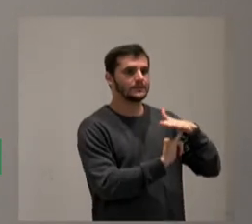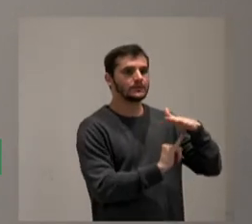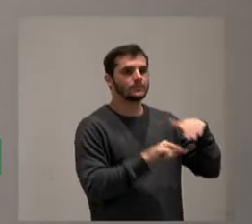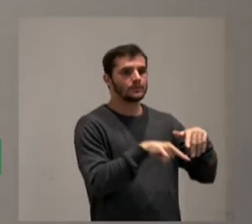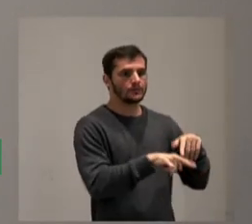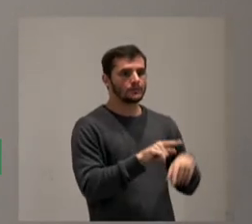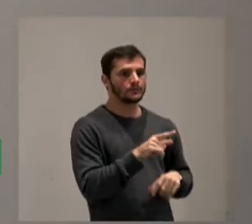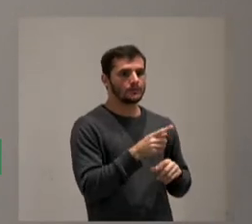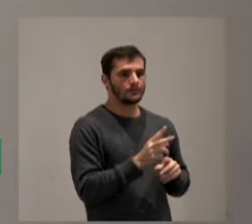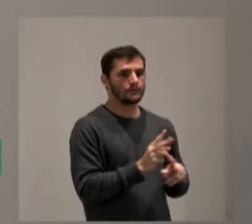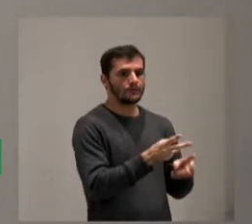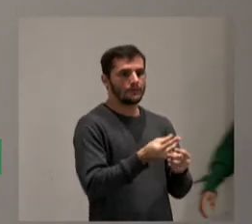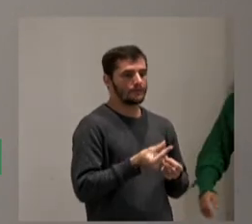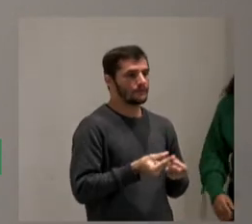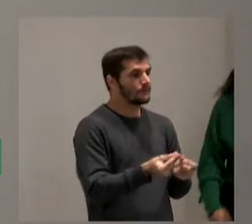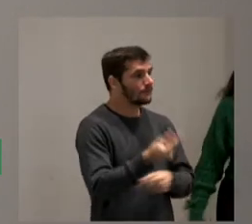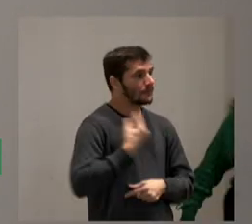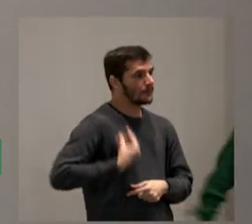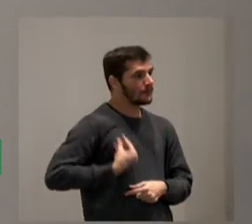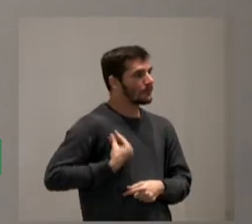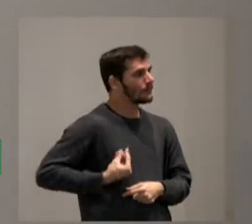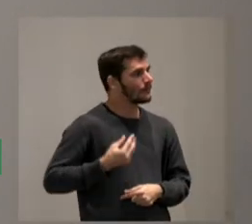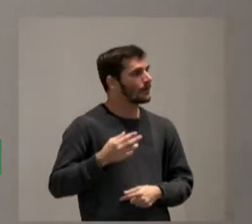Rita de Cássia Pacheco Gonçalves.